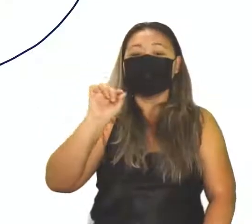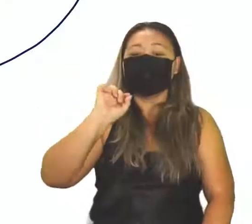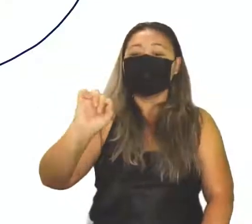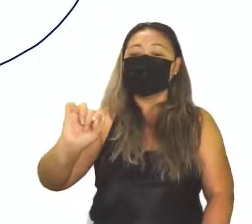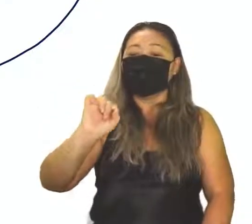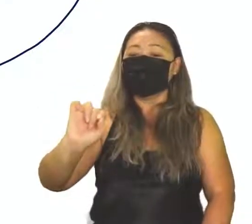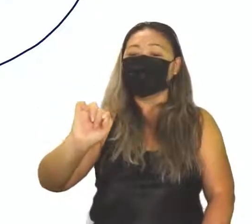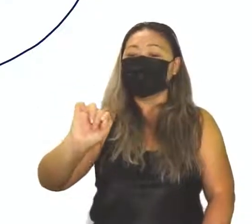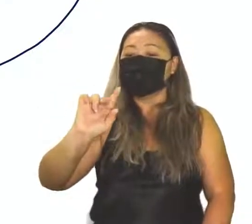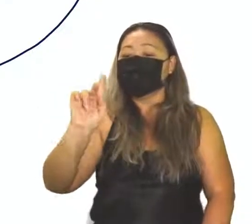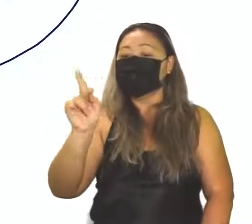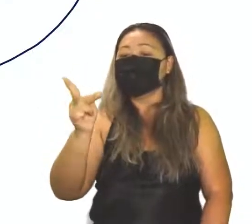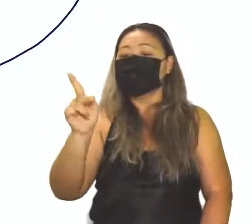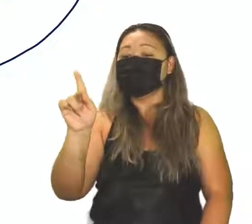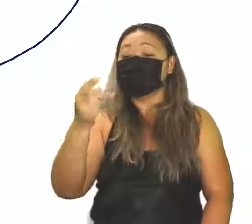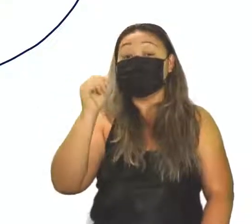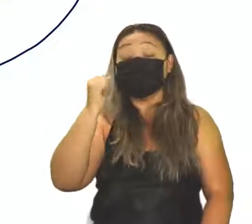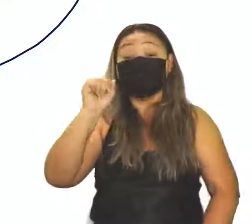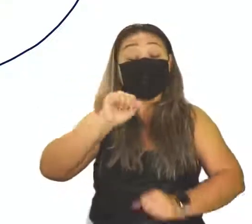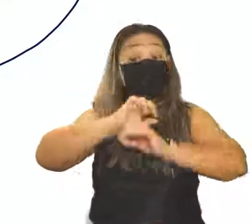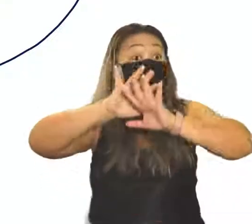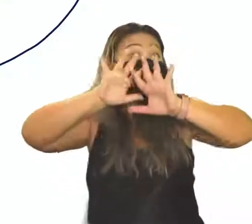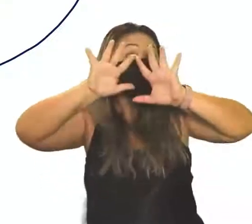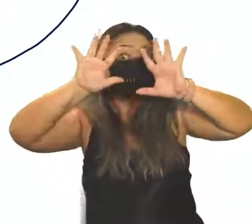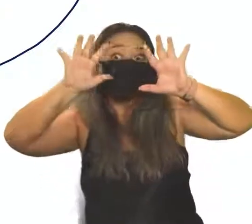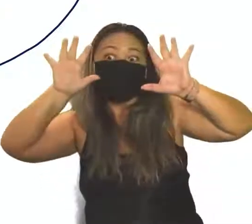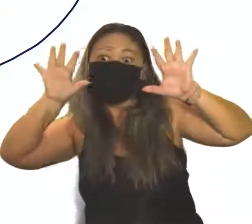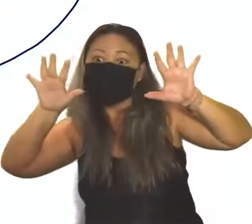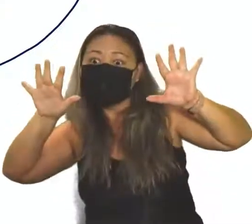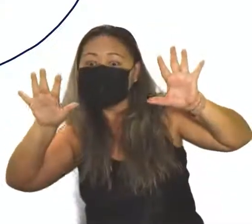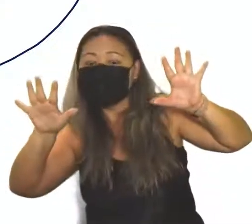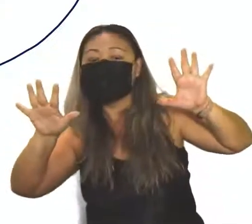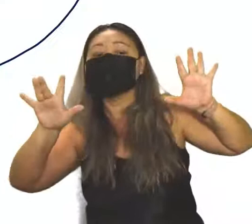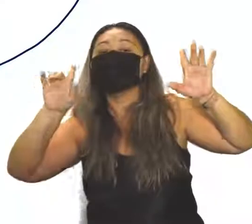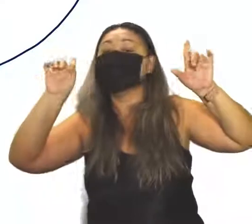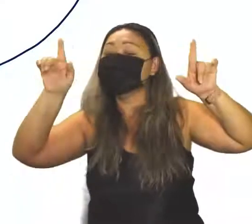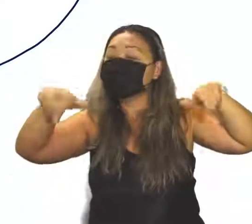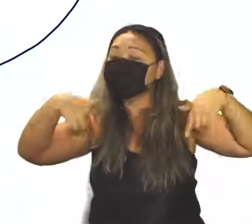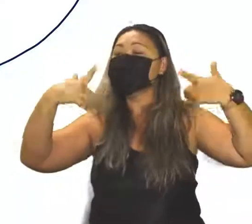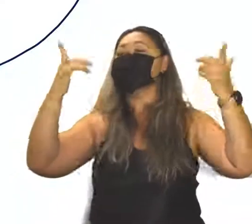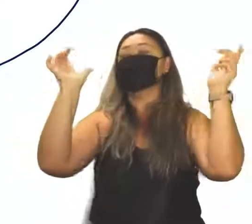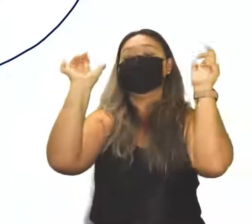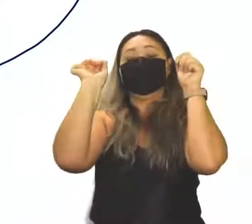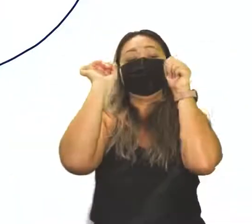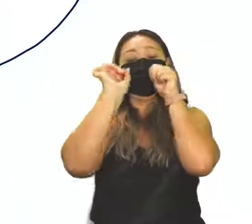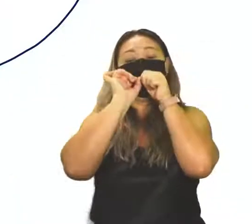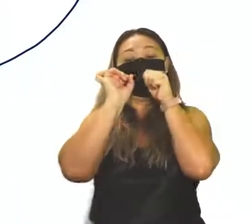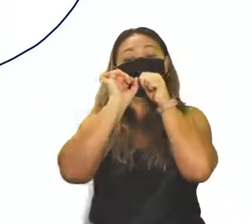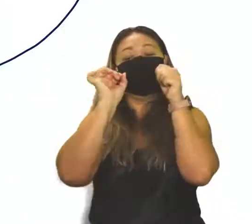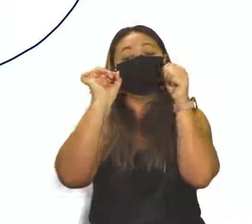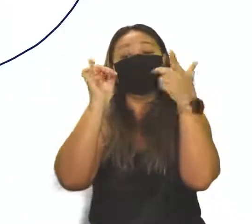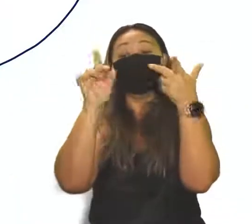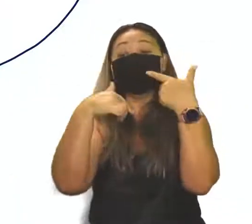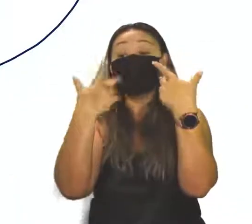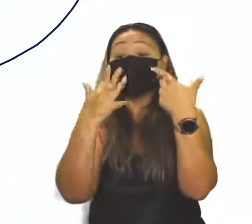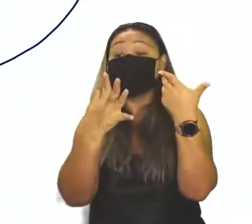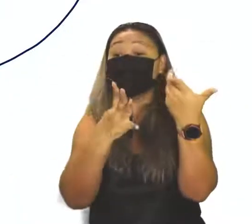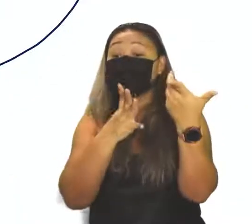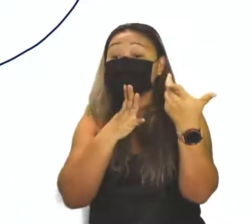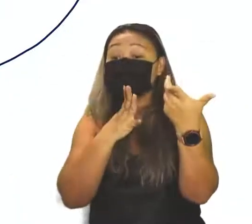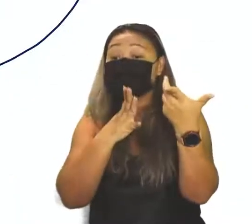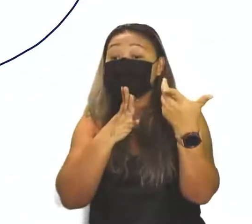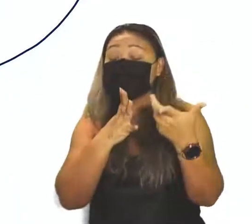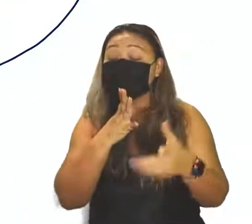é conhecimento? Já vislumbro, né? É o ato ou efeito de conhecer. É